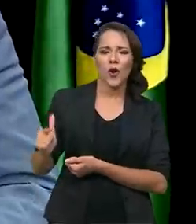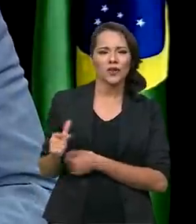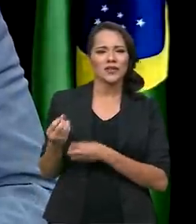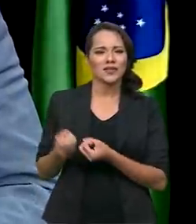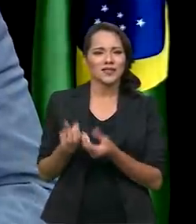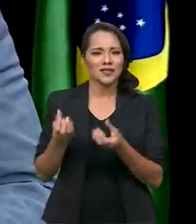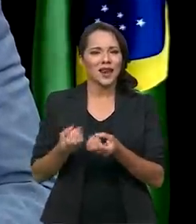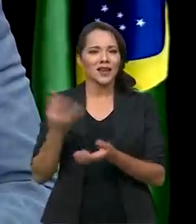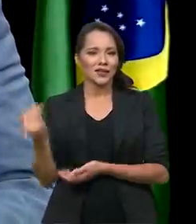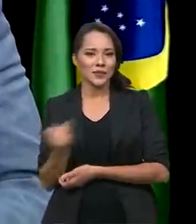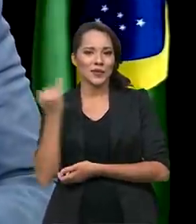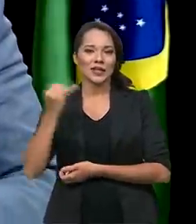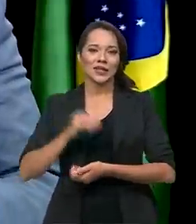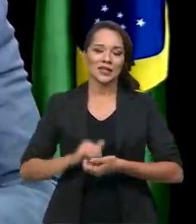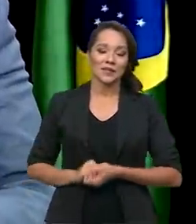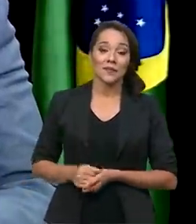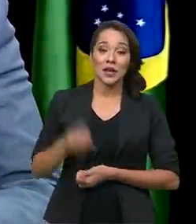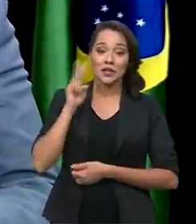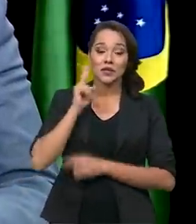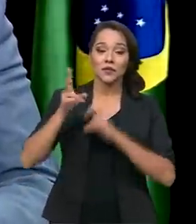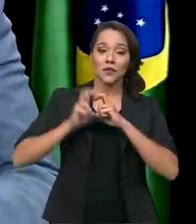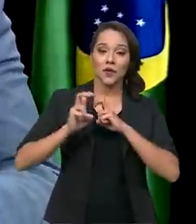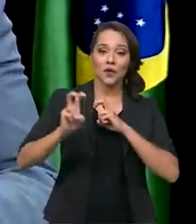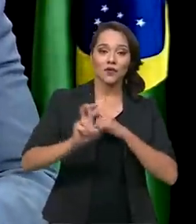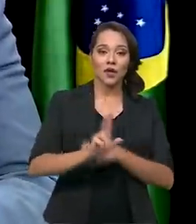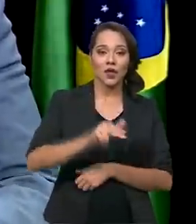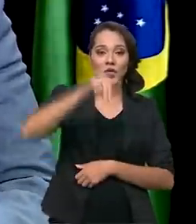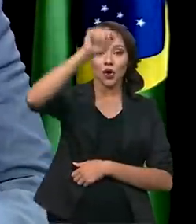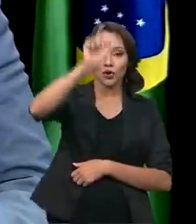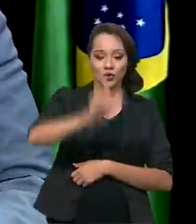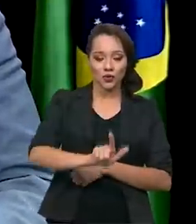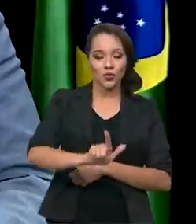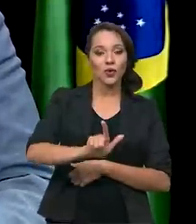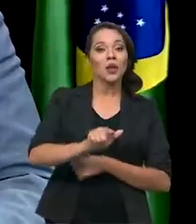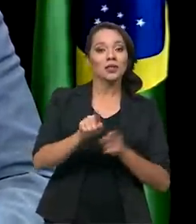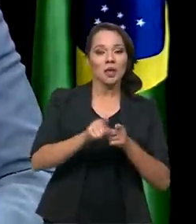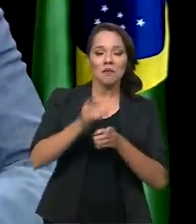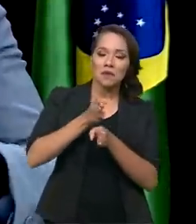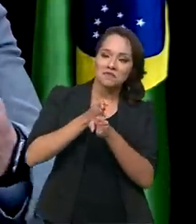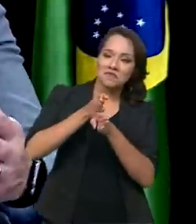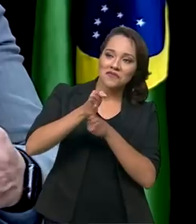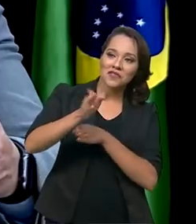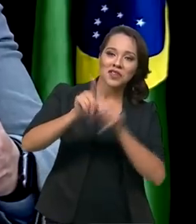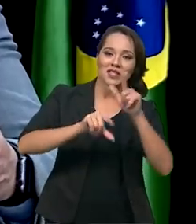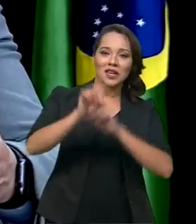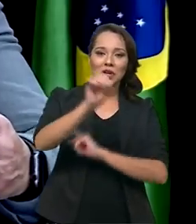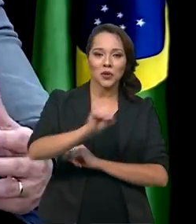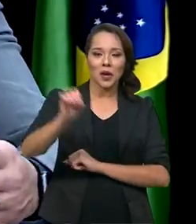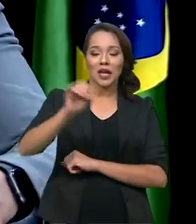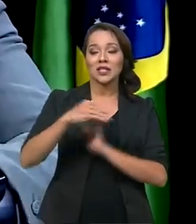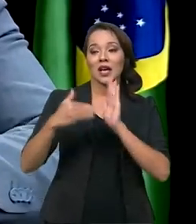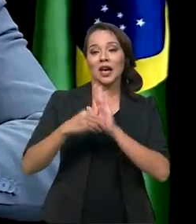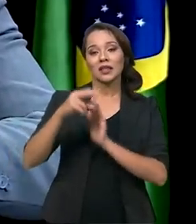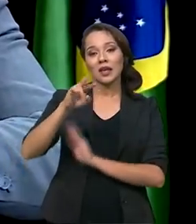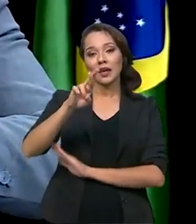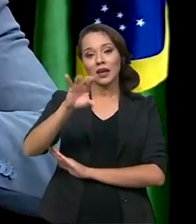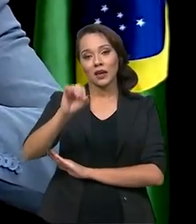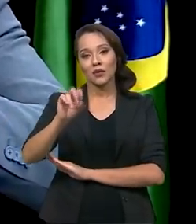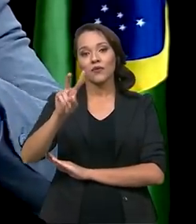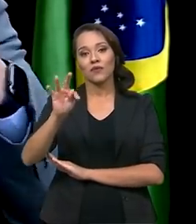tantas outras entregas importantes. A gente viu a Ferrovia Norte-Sul operando na direção de Estrela do Oeste até